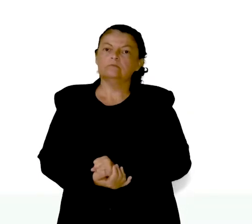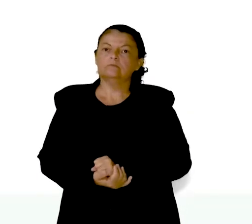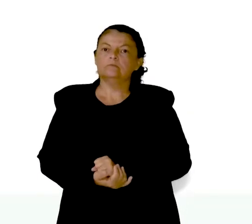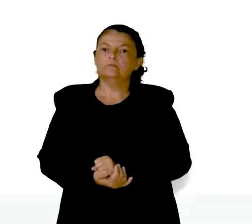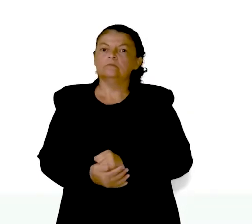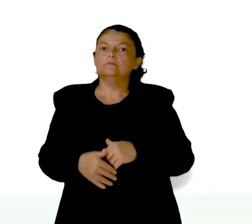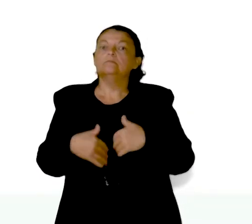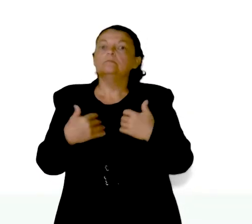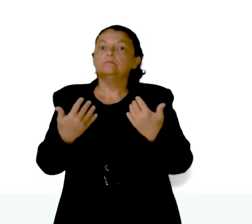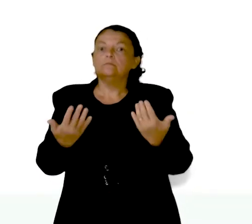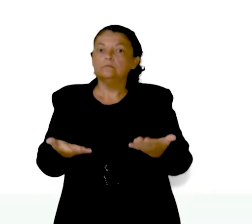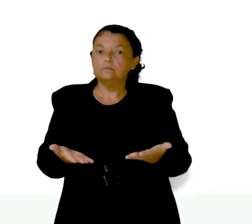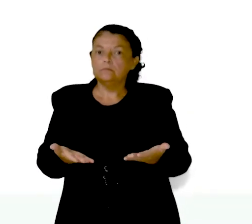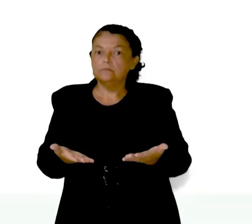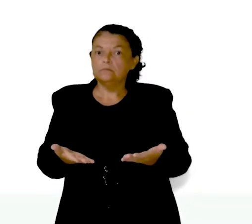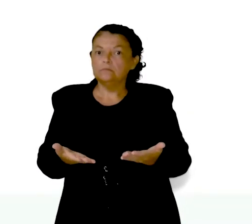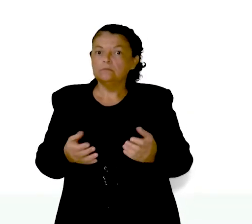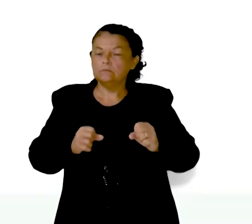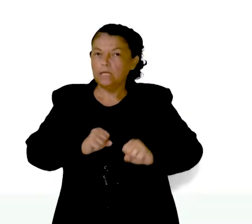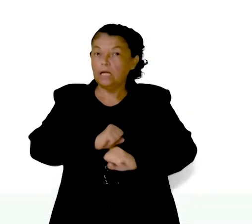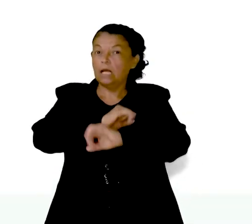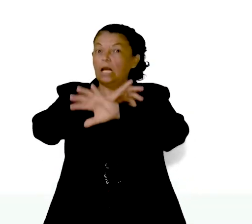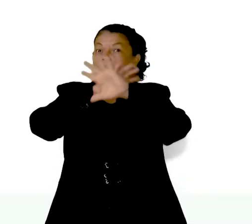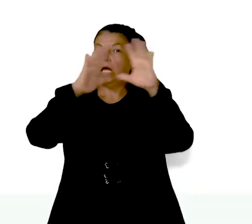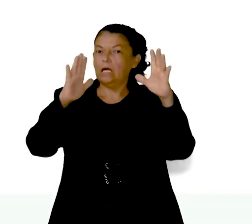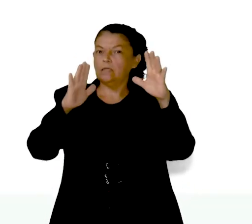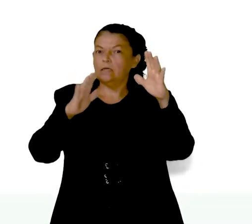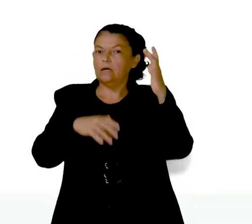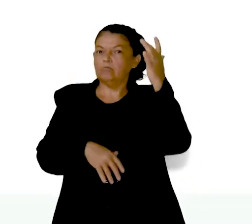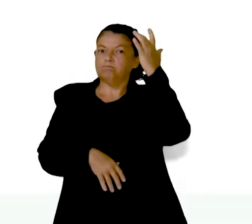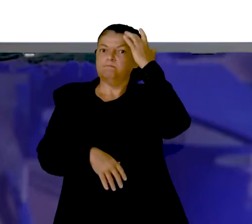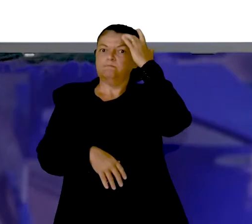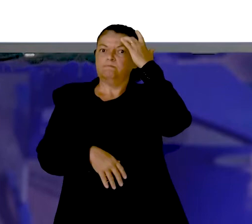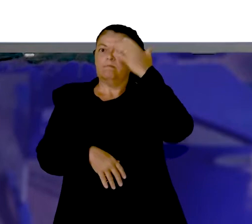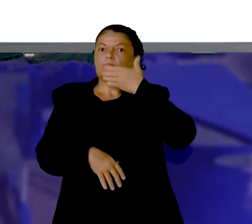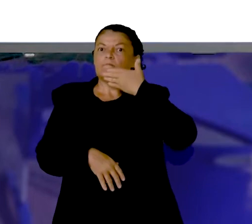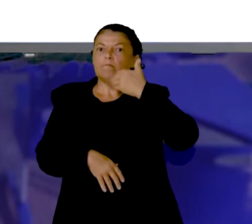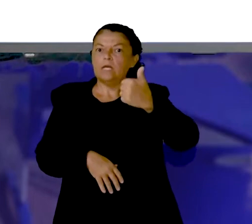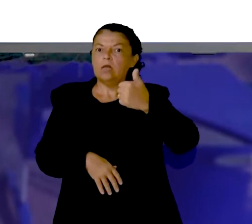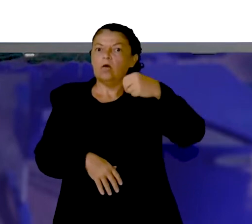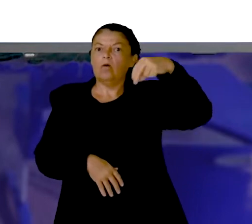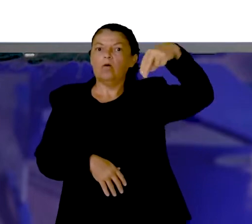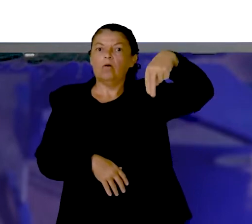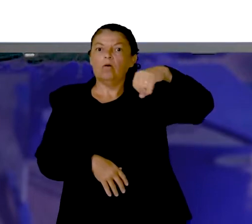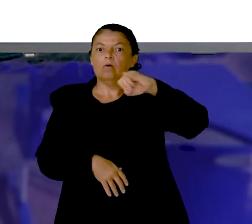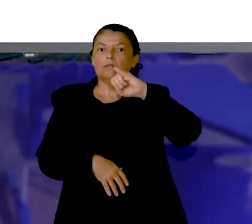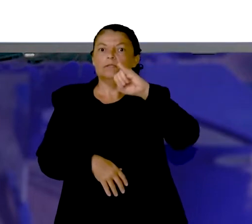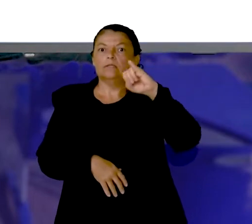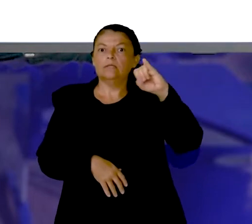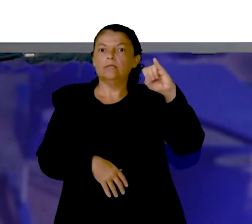E para melhorar a nossa compreensão do que seja essa concepção nihilista,